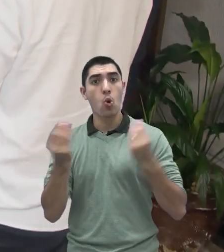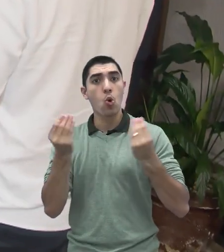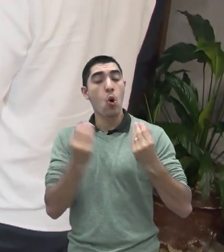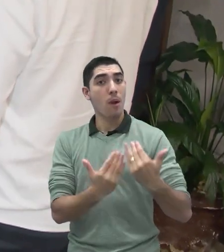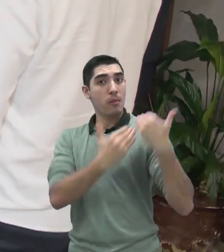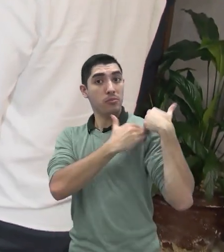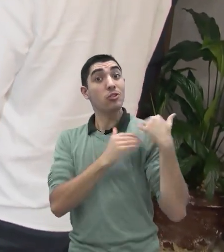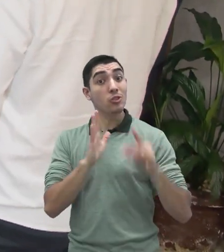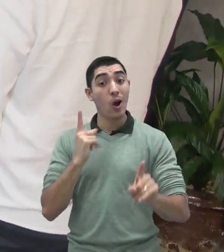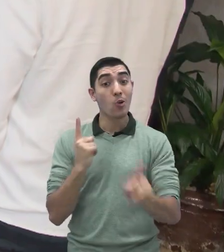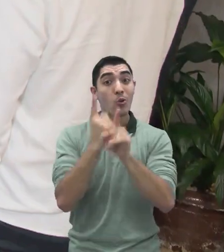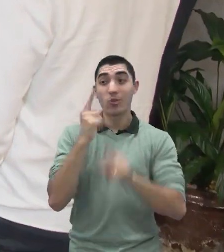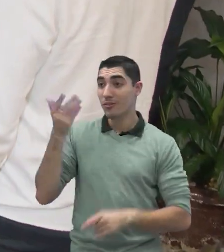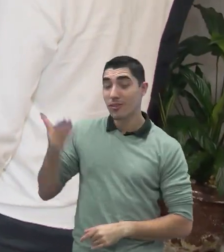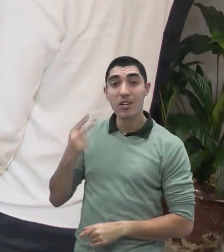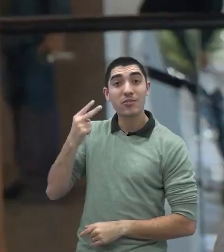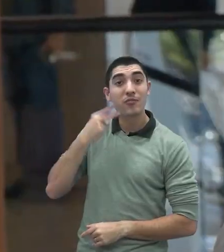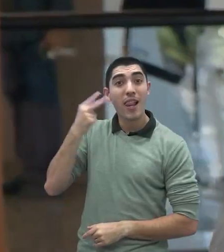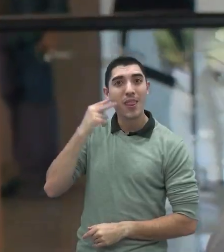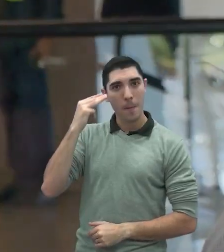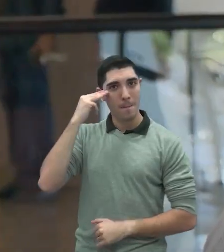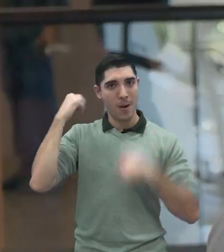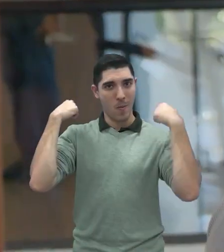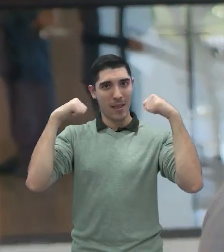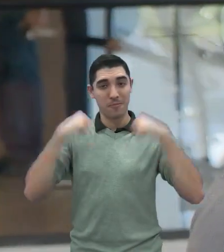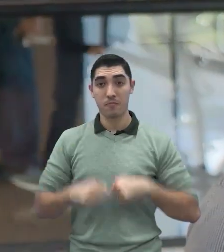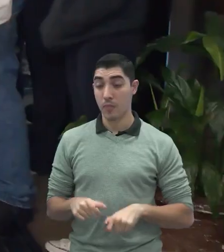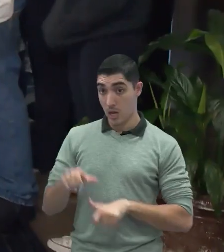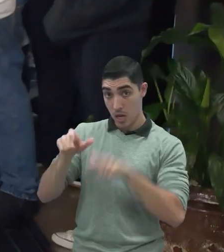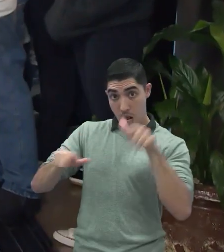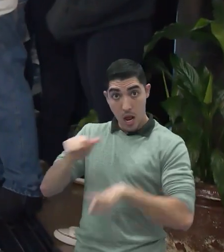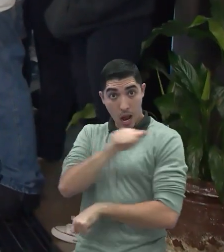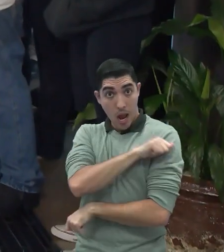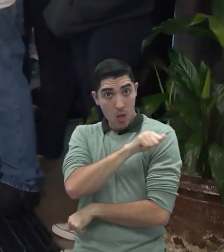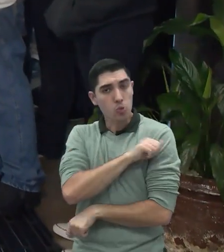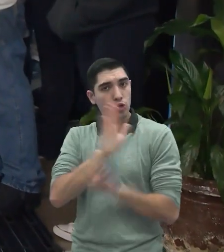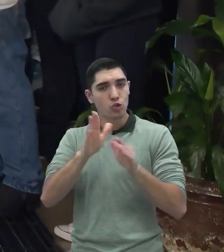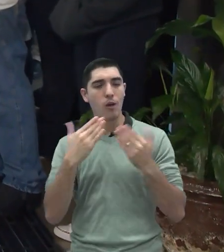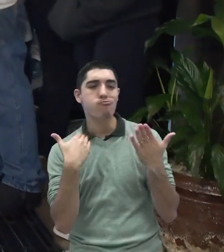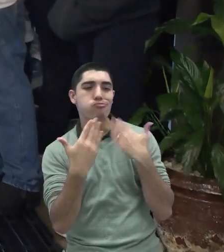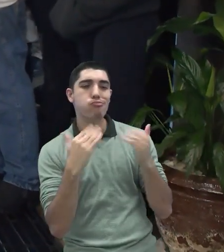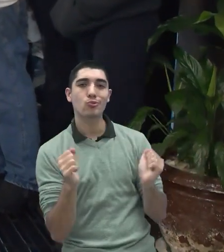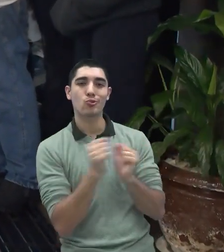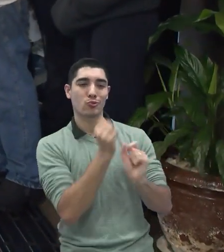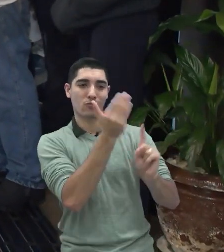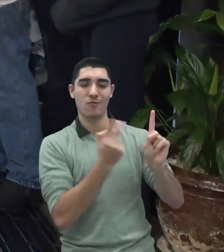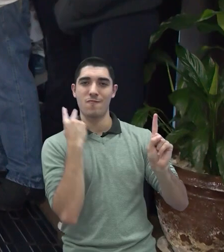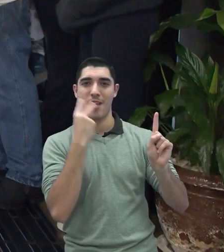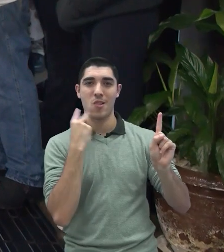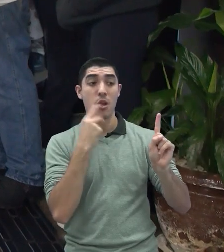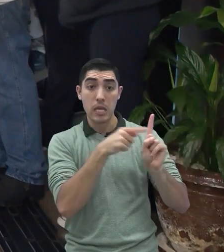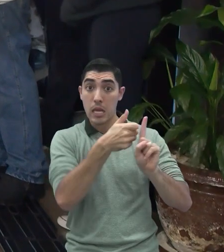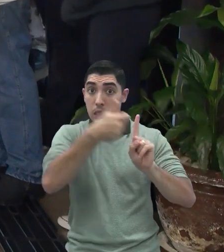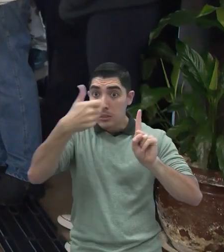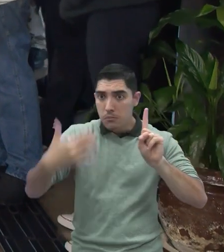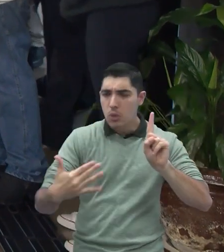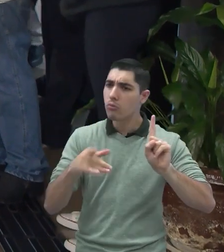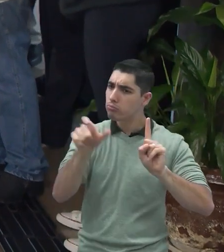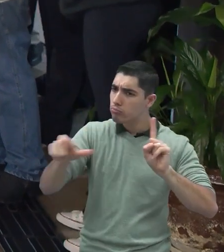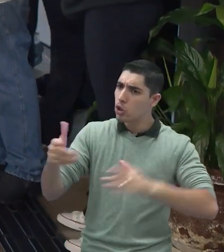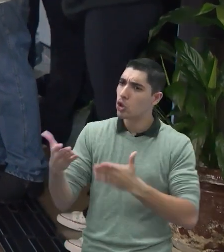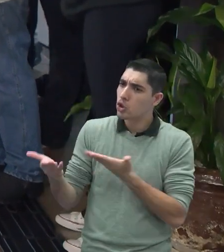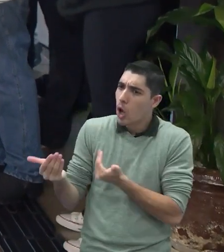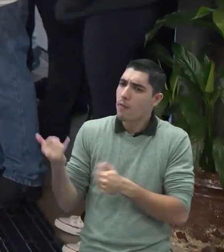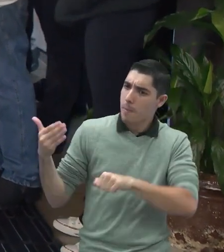que a visita rendeu até um encontro com o vereador Marcão da Academia? A turma pôde bater um papo com um parlamentar que ressaltou a importância